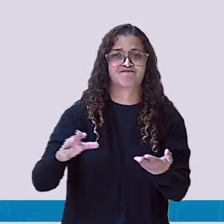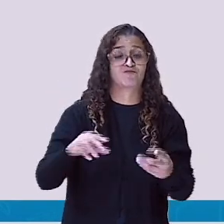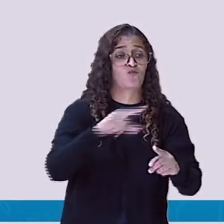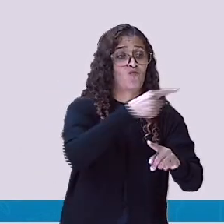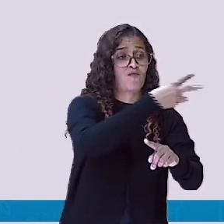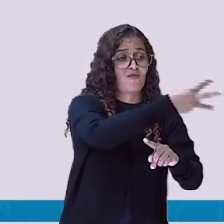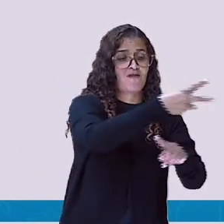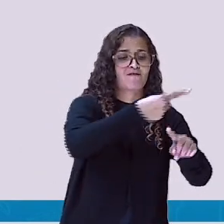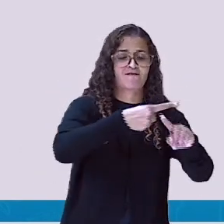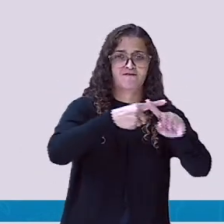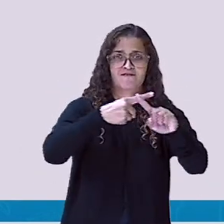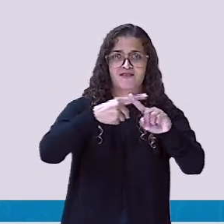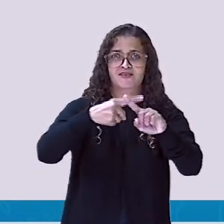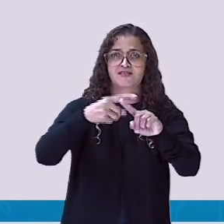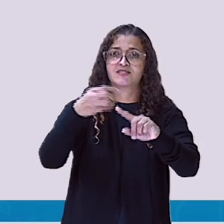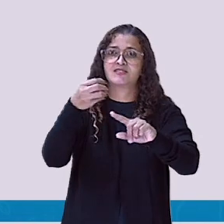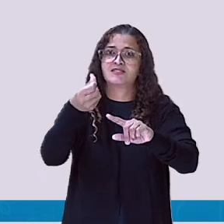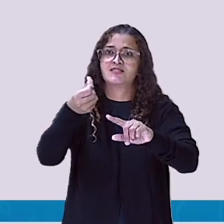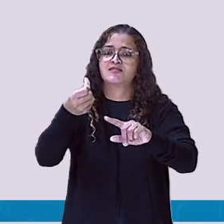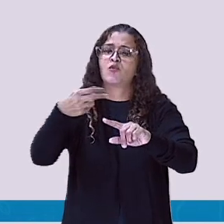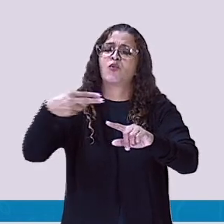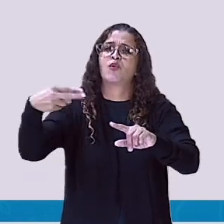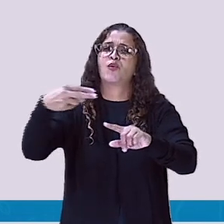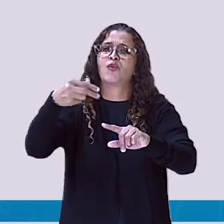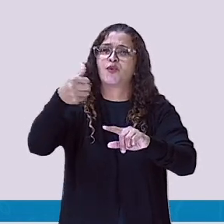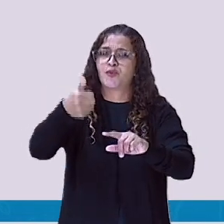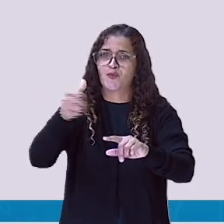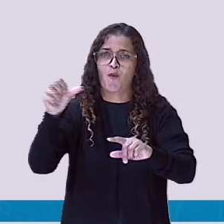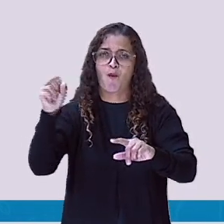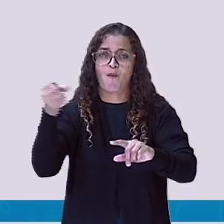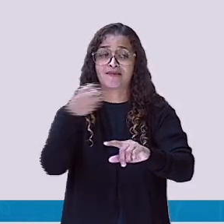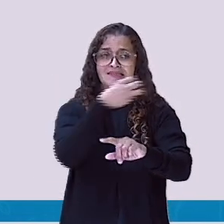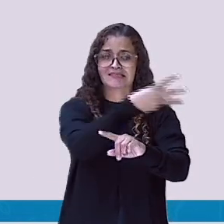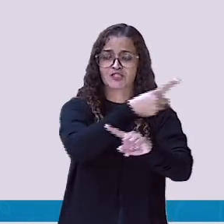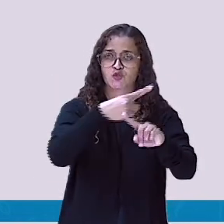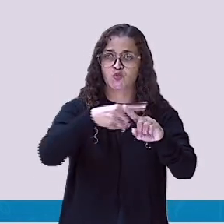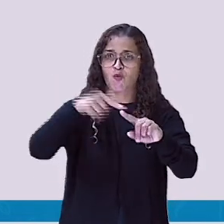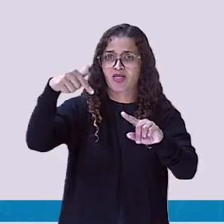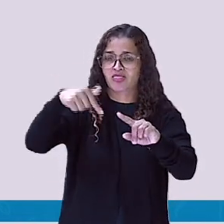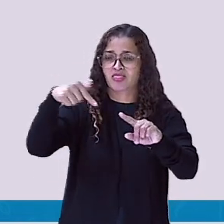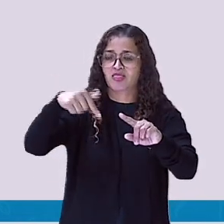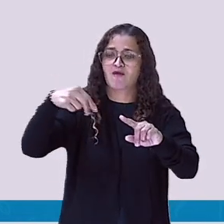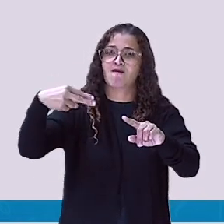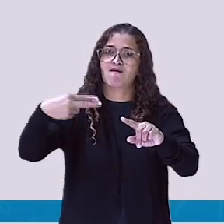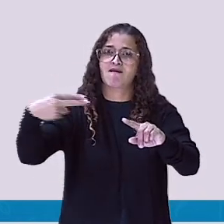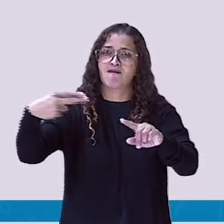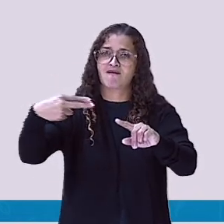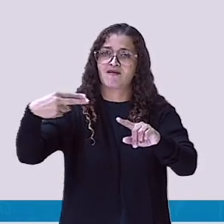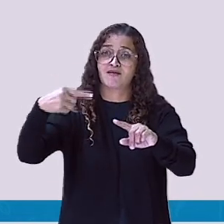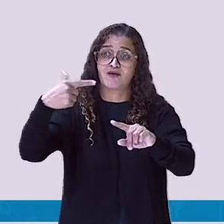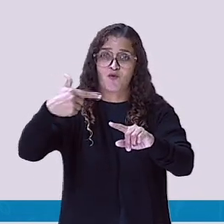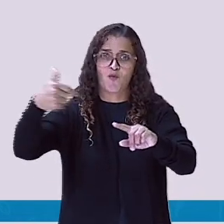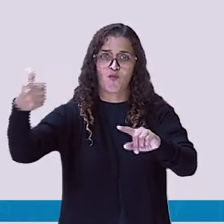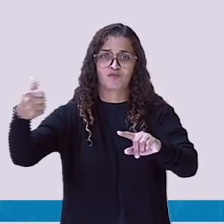15. 3 vezes o 6, 18. 3 vezes 7,